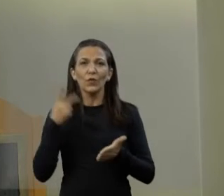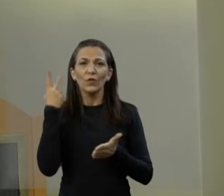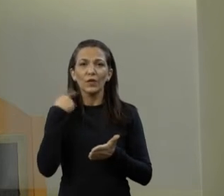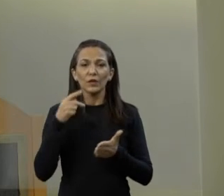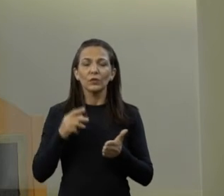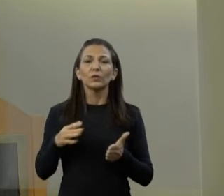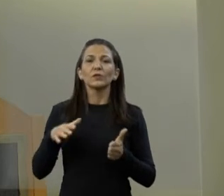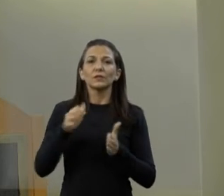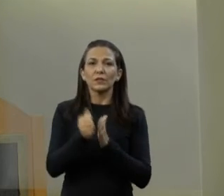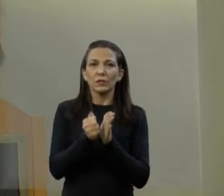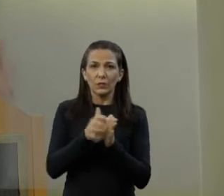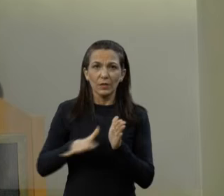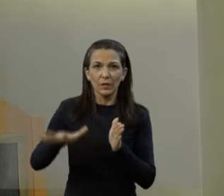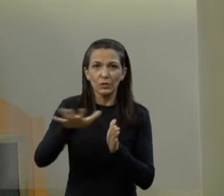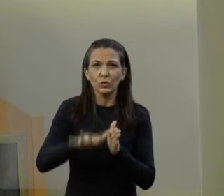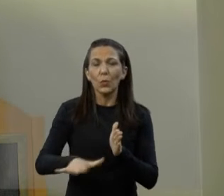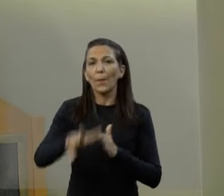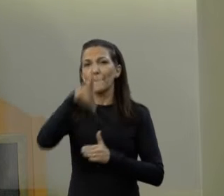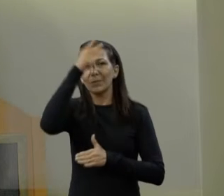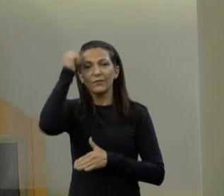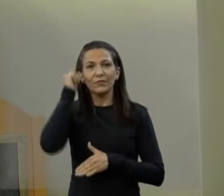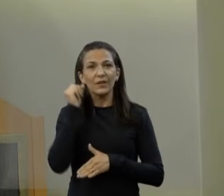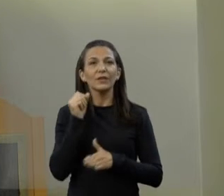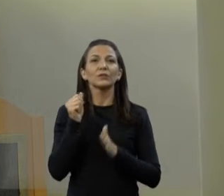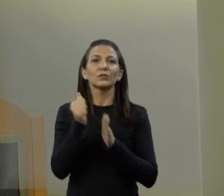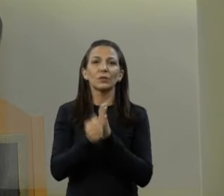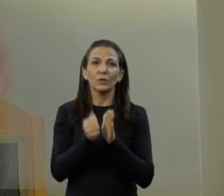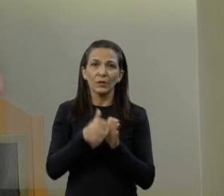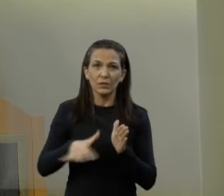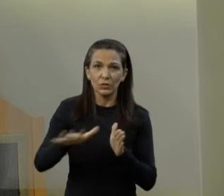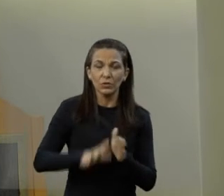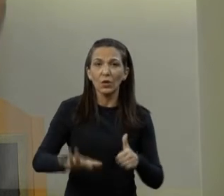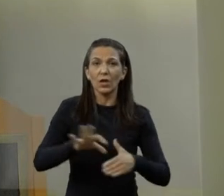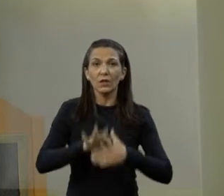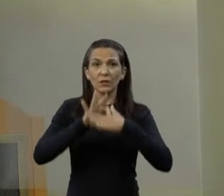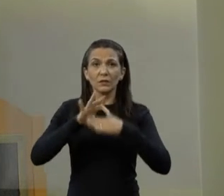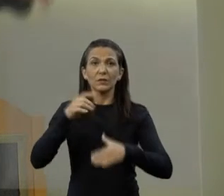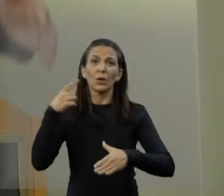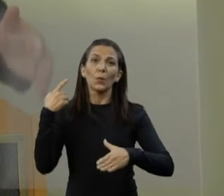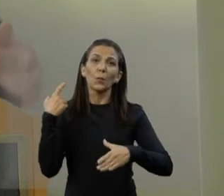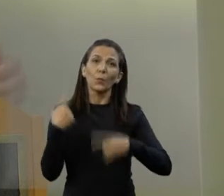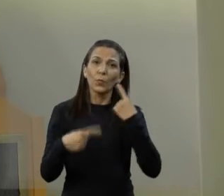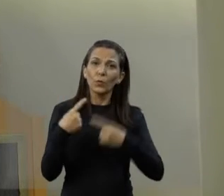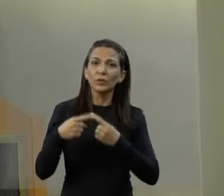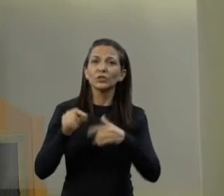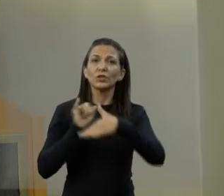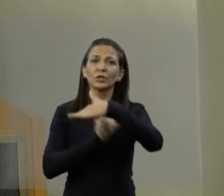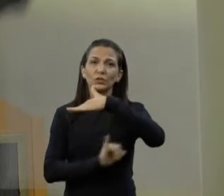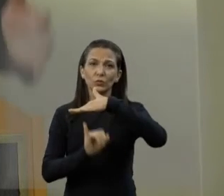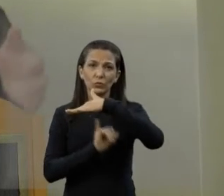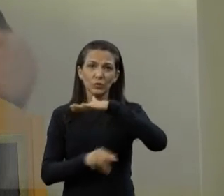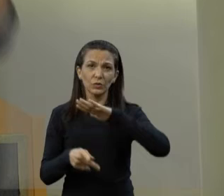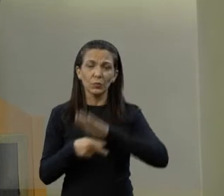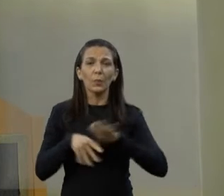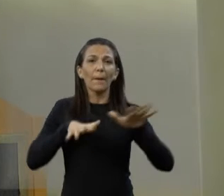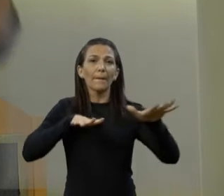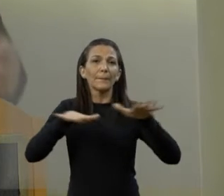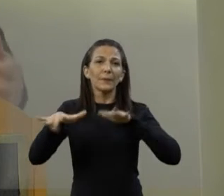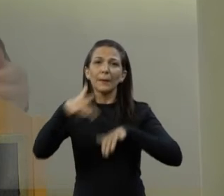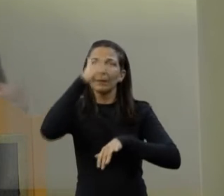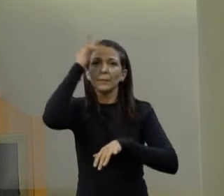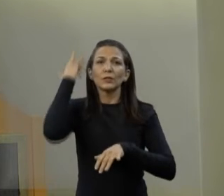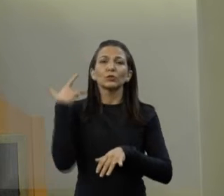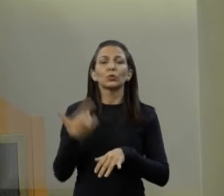região prefeitos da região lideranças políticas e lideranças de entidades militantes